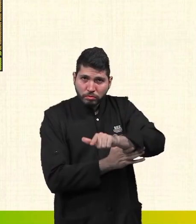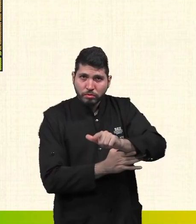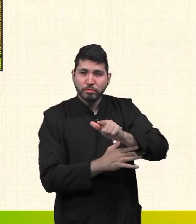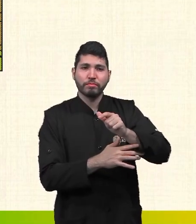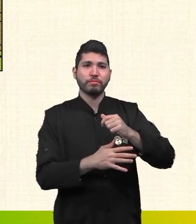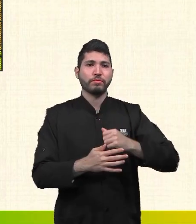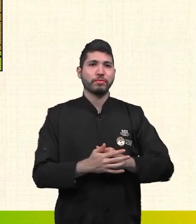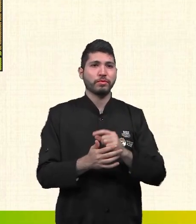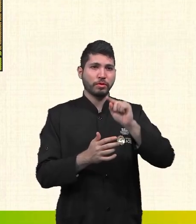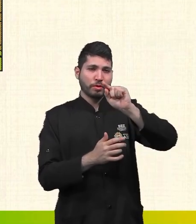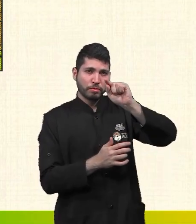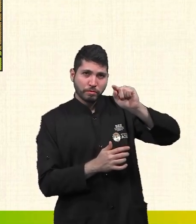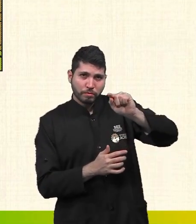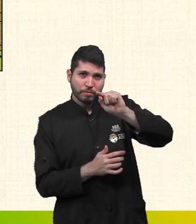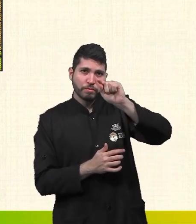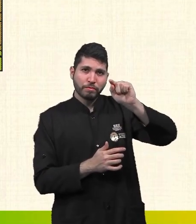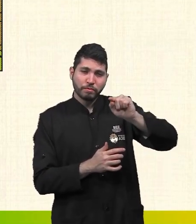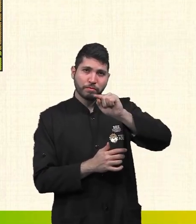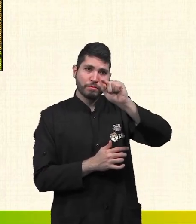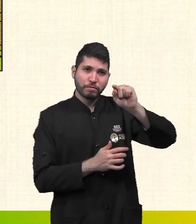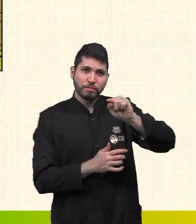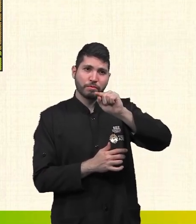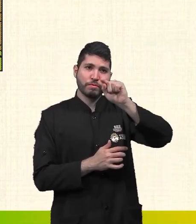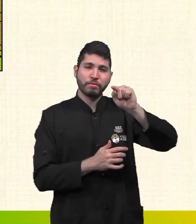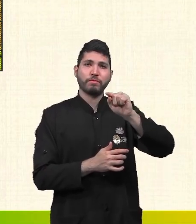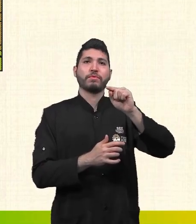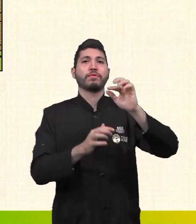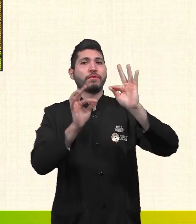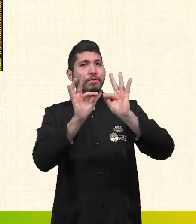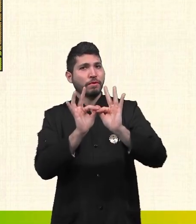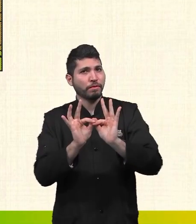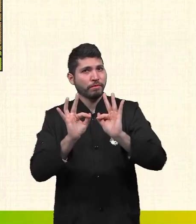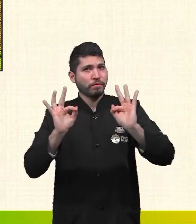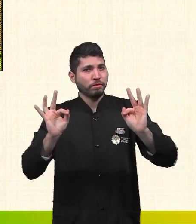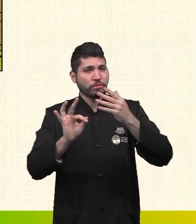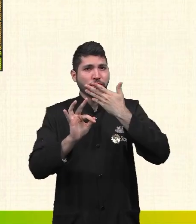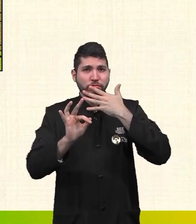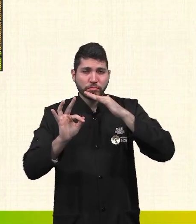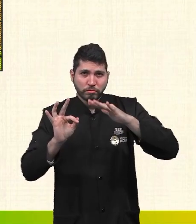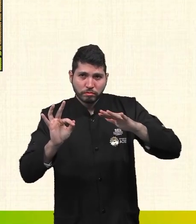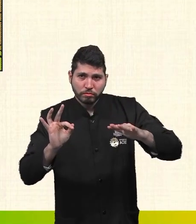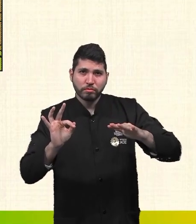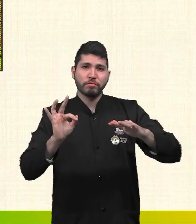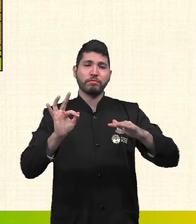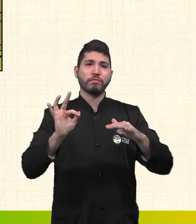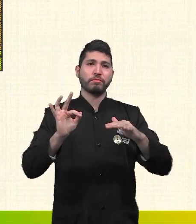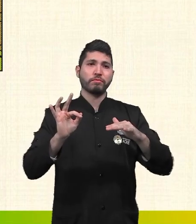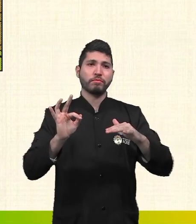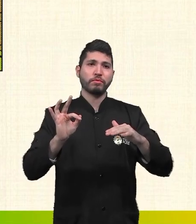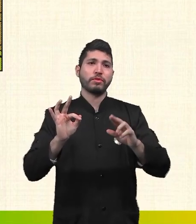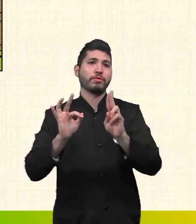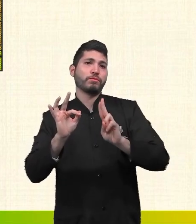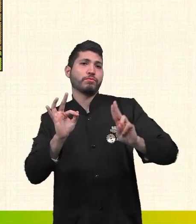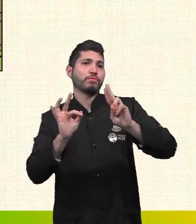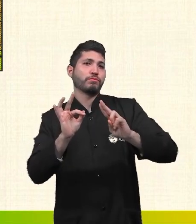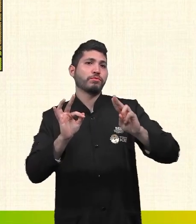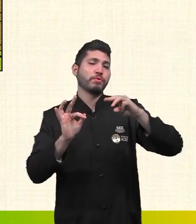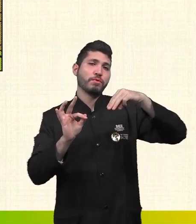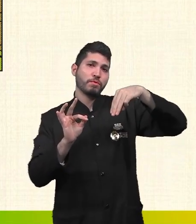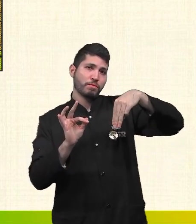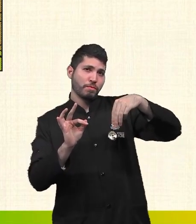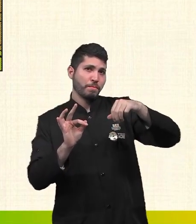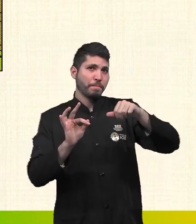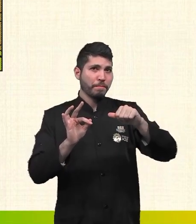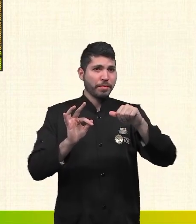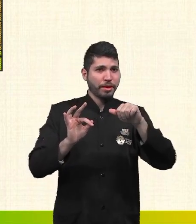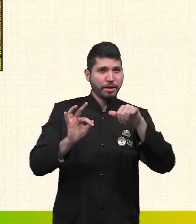estou circulando aqui para vocês. Nós temos aqui a frase que essa criança fala, ele usa esse verbo modal may. E